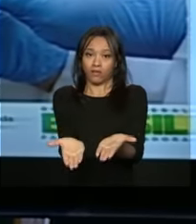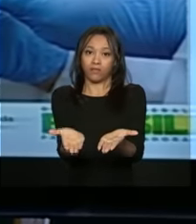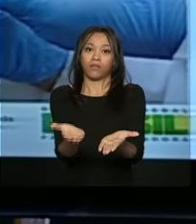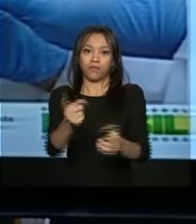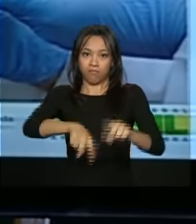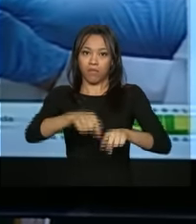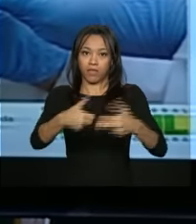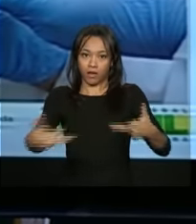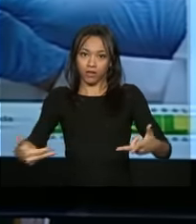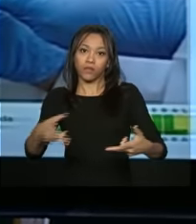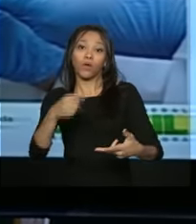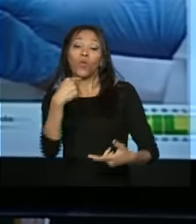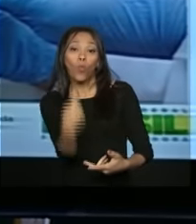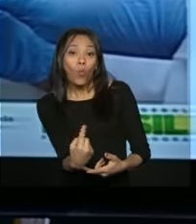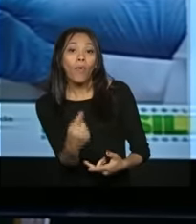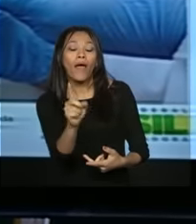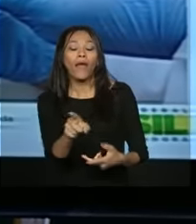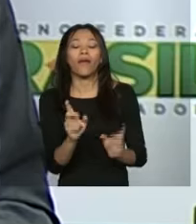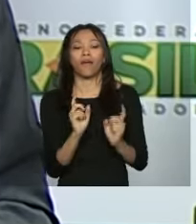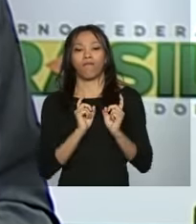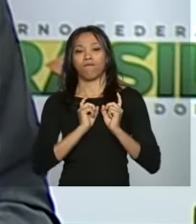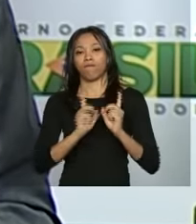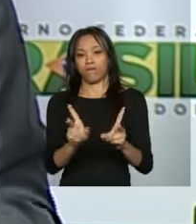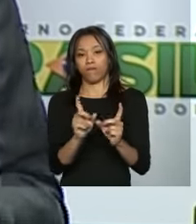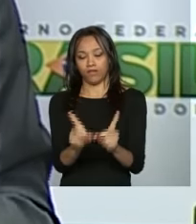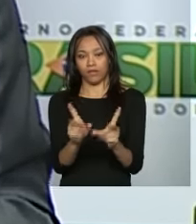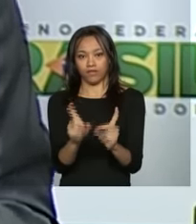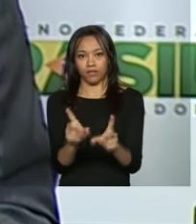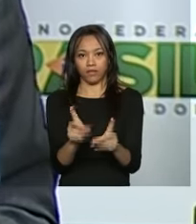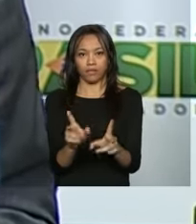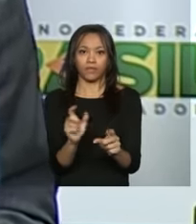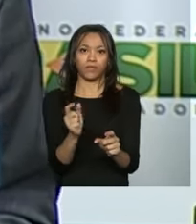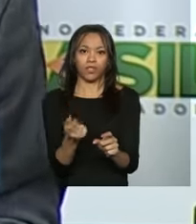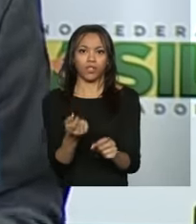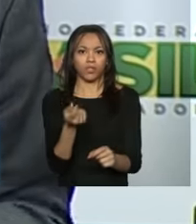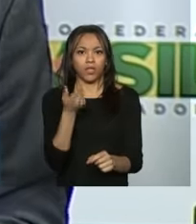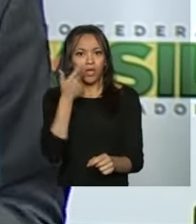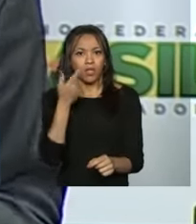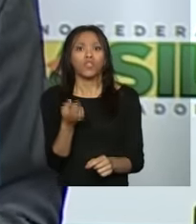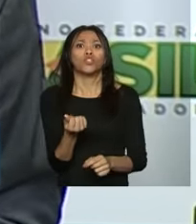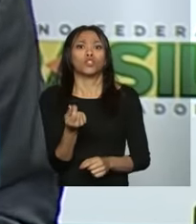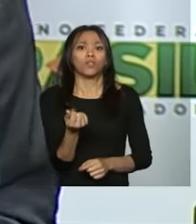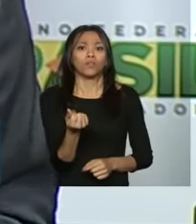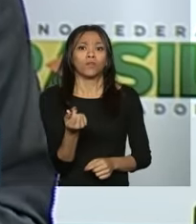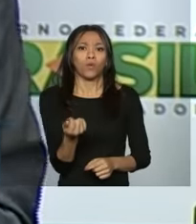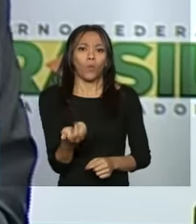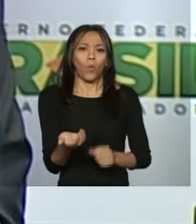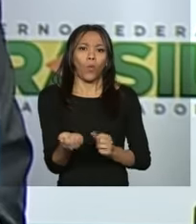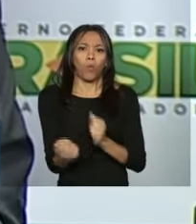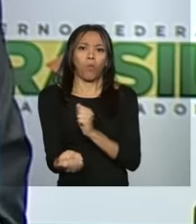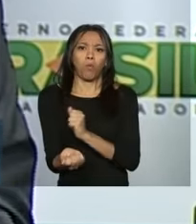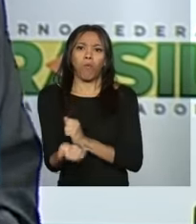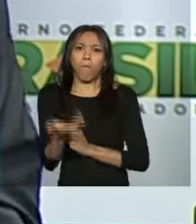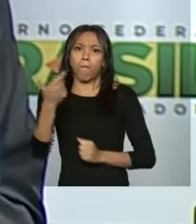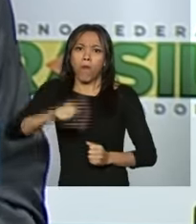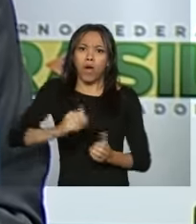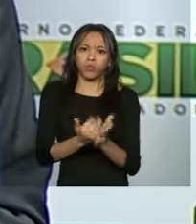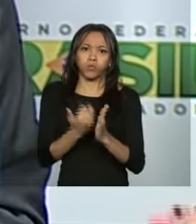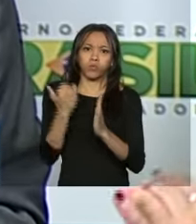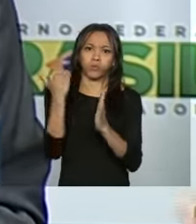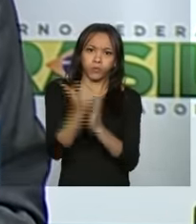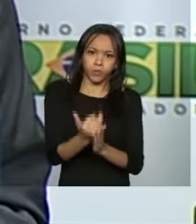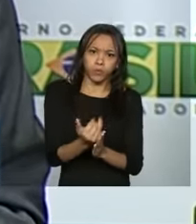comercialização Ou seja a realização de lucro através da compra e venda de dispositivos médicos